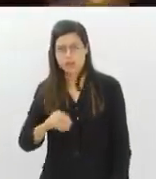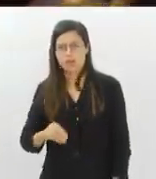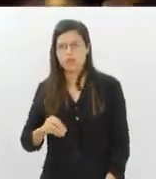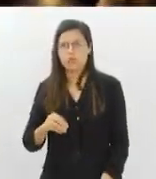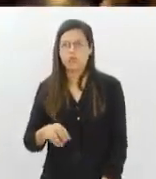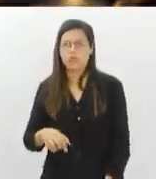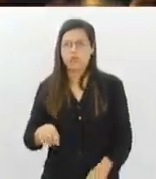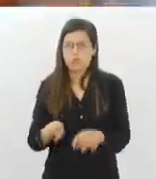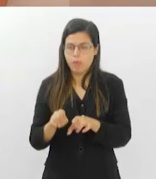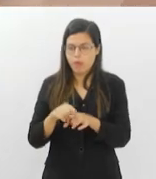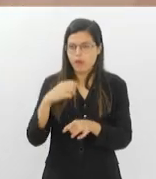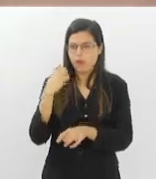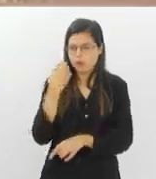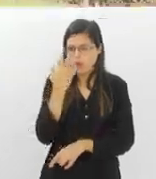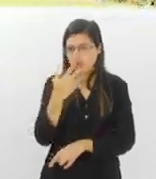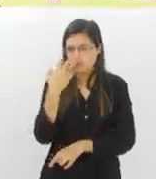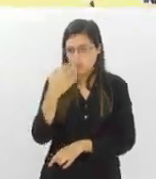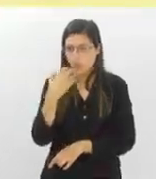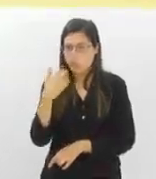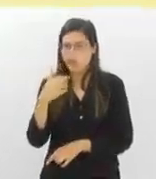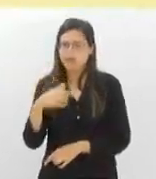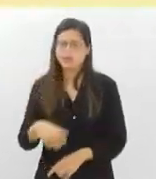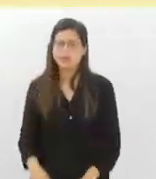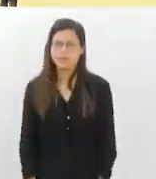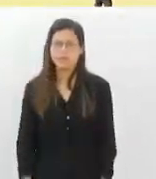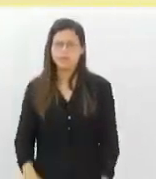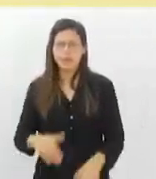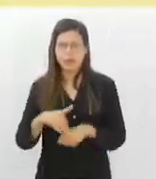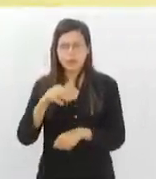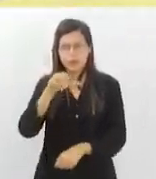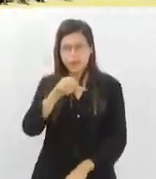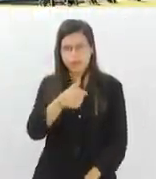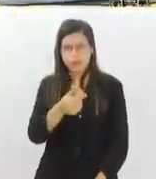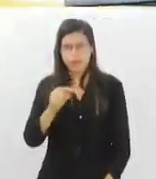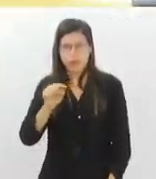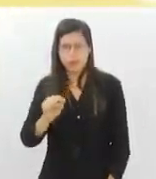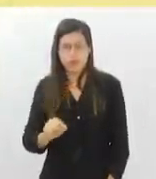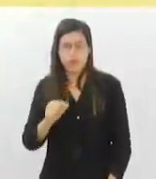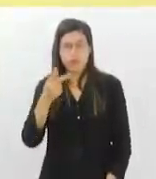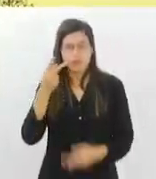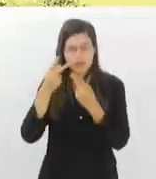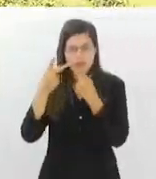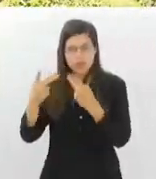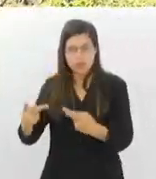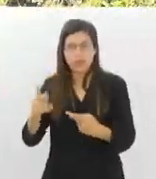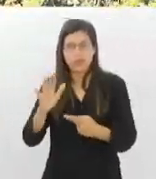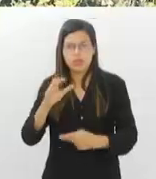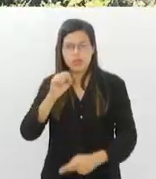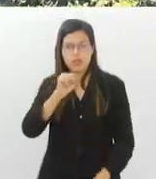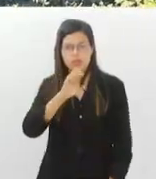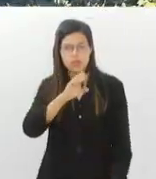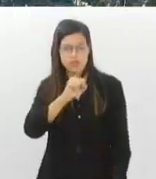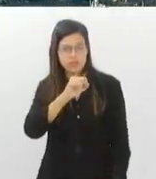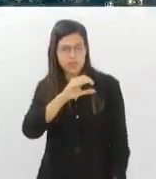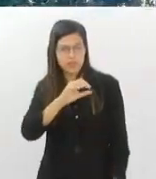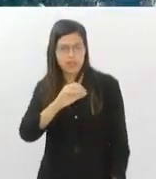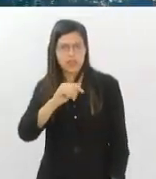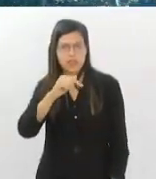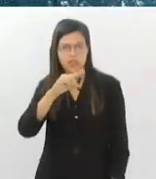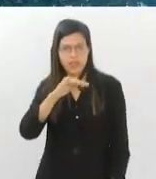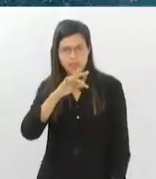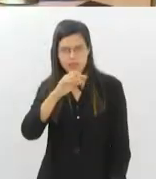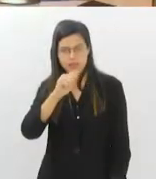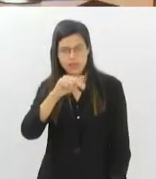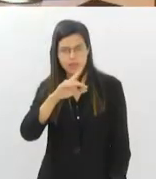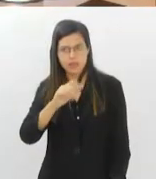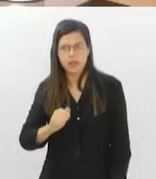da música brasileira. Mais de 92 mil visitantes já passaram pelo Centro Cultural Sesc Quitandinha em apenas um mês de exibição da